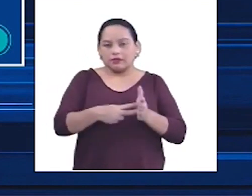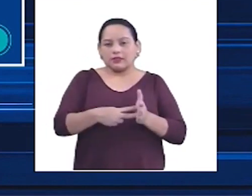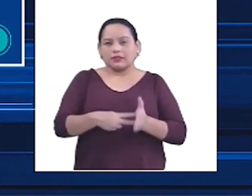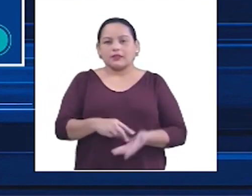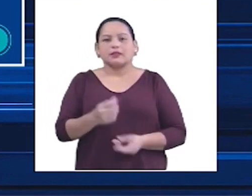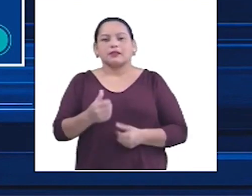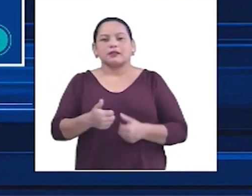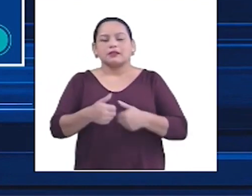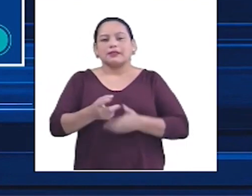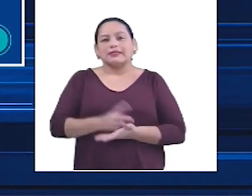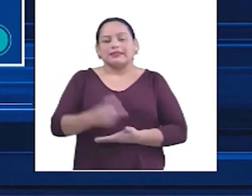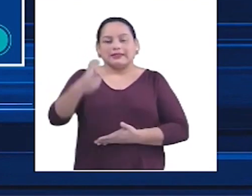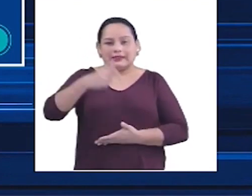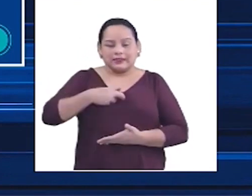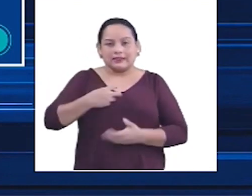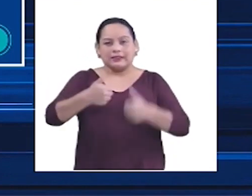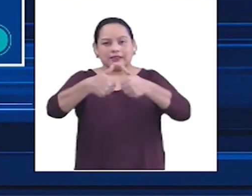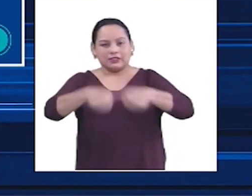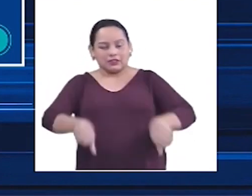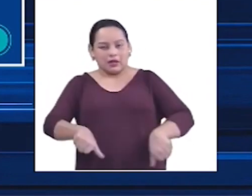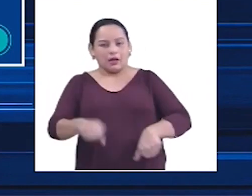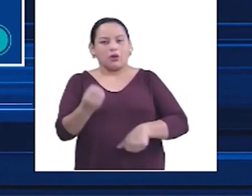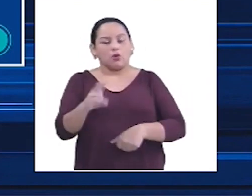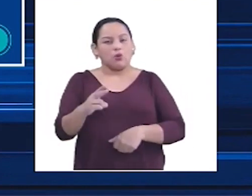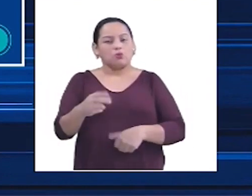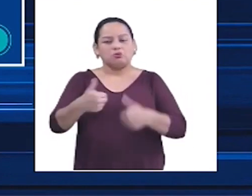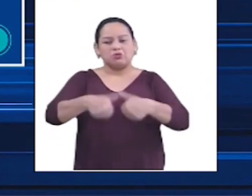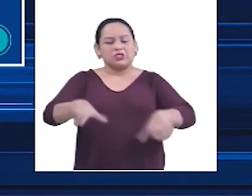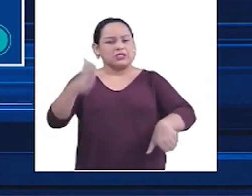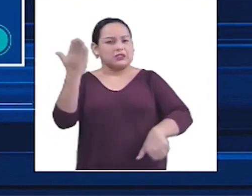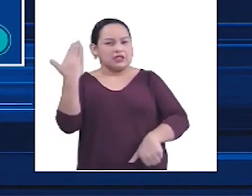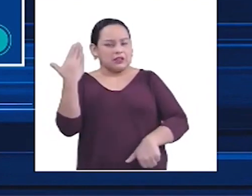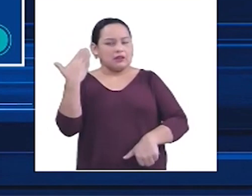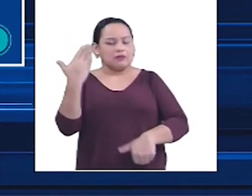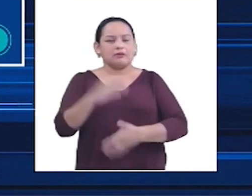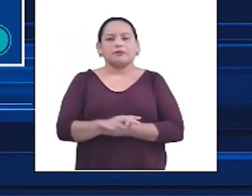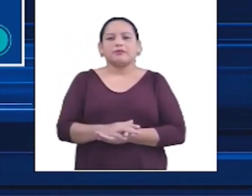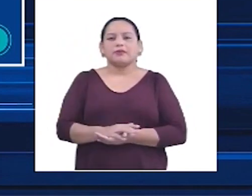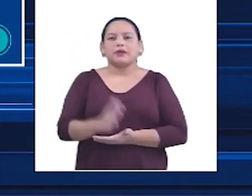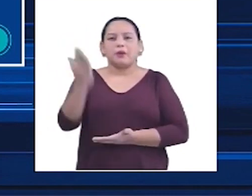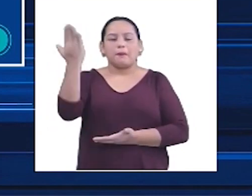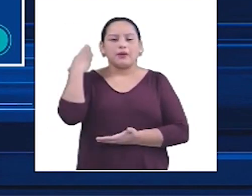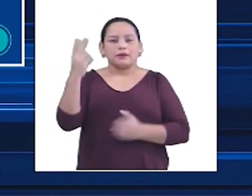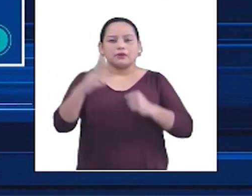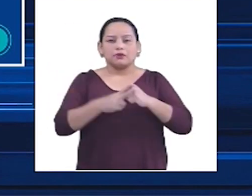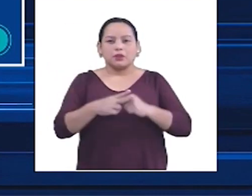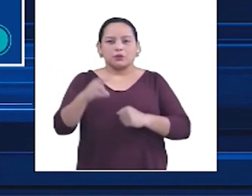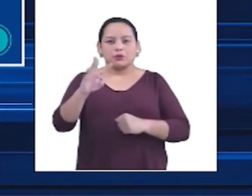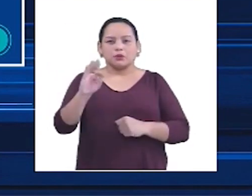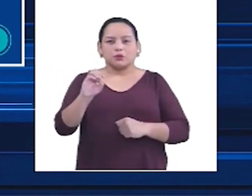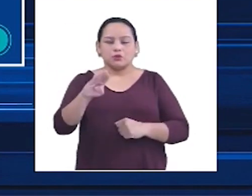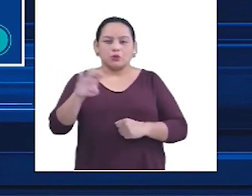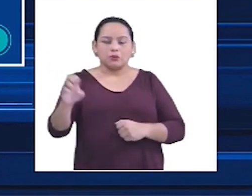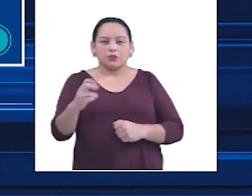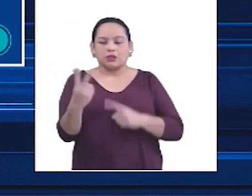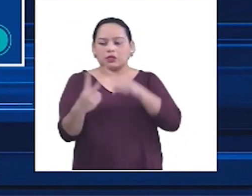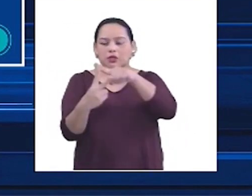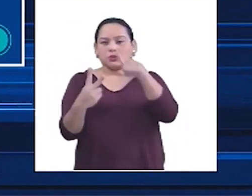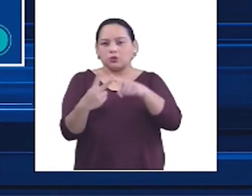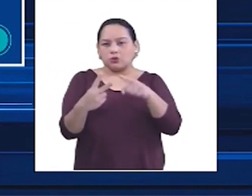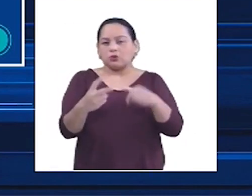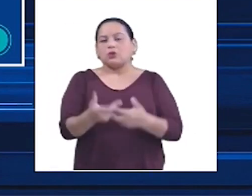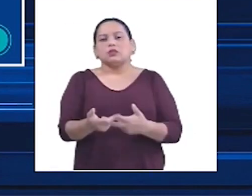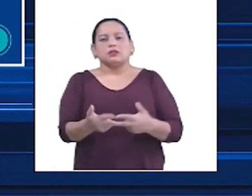no passado era ou estava. E o passado do verbo to be, né, ele tem duas formas,